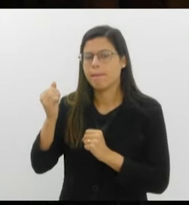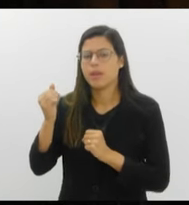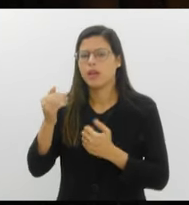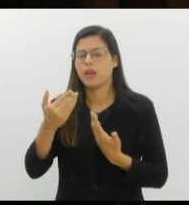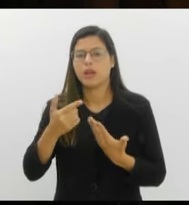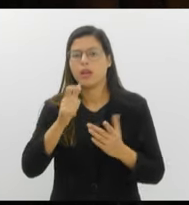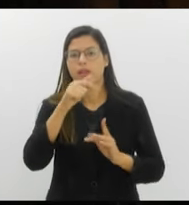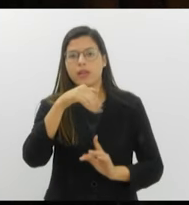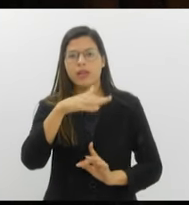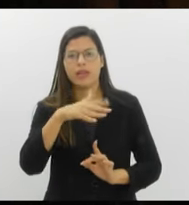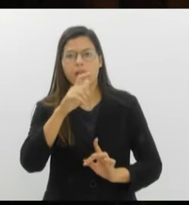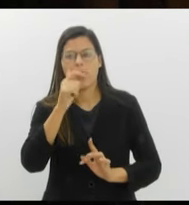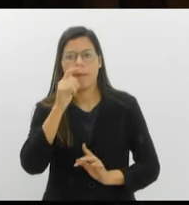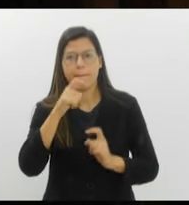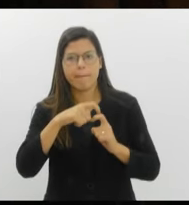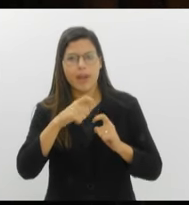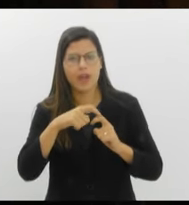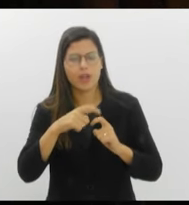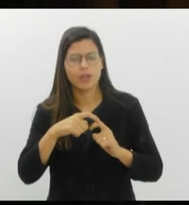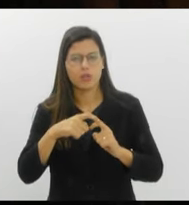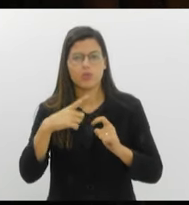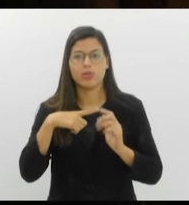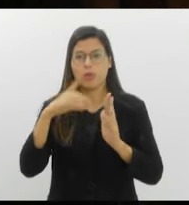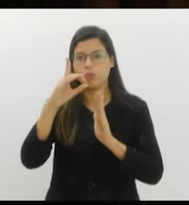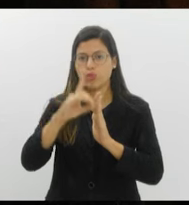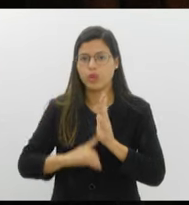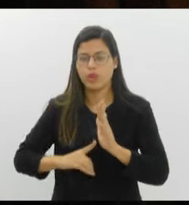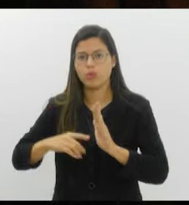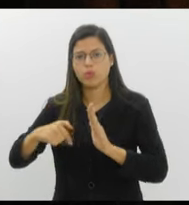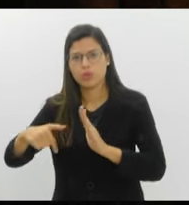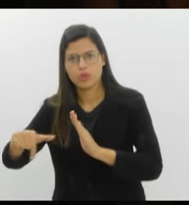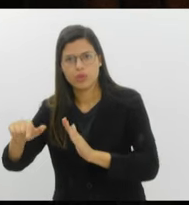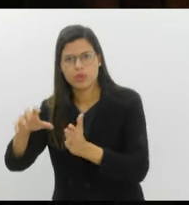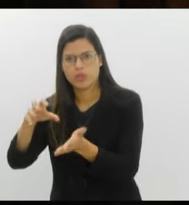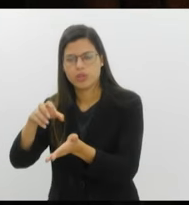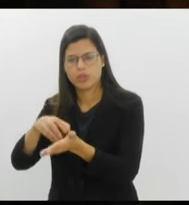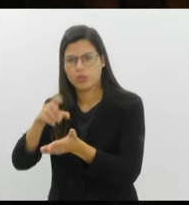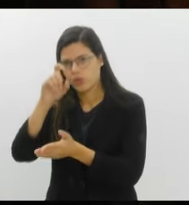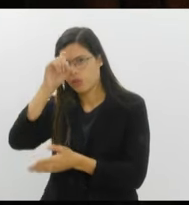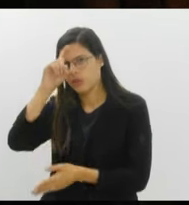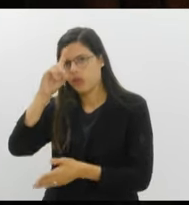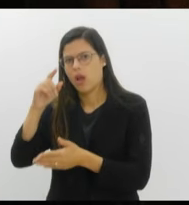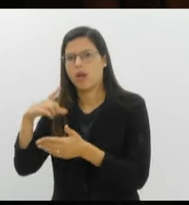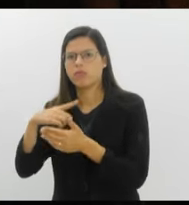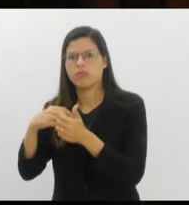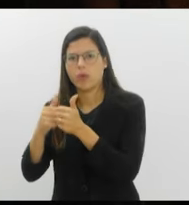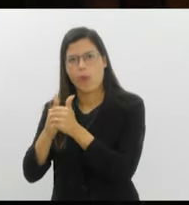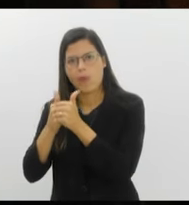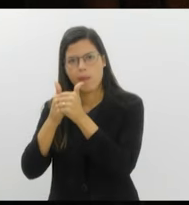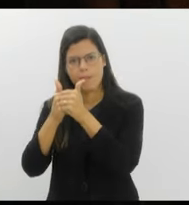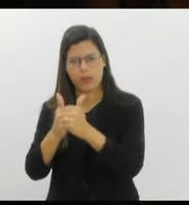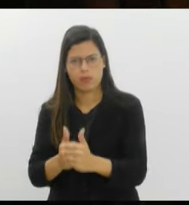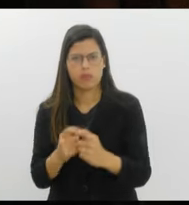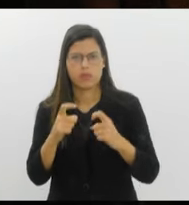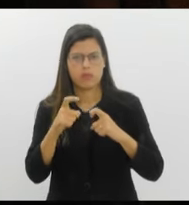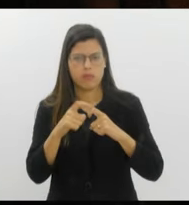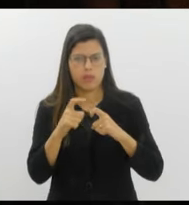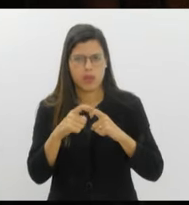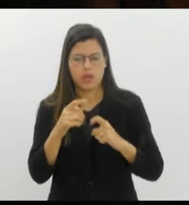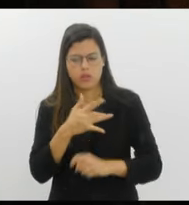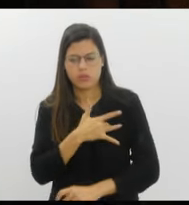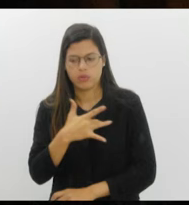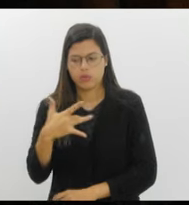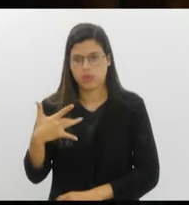médico, né, de ir até uma clínica e ser acompanhada por um médico, né, de poder ter um acompanhamento de